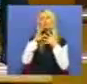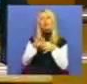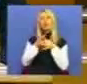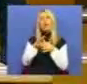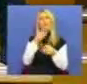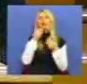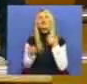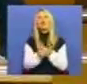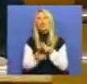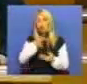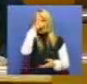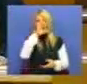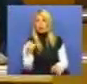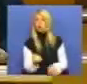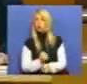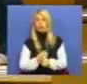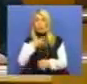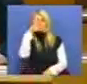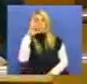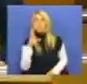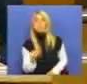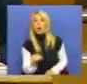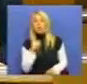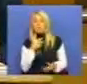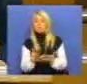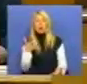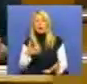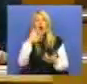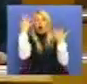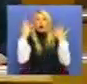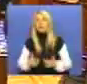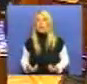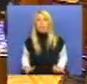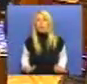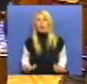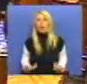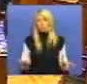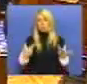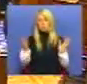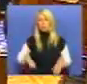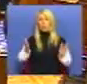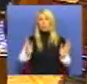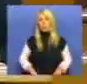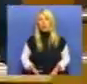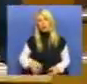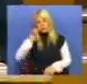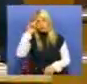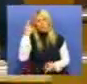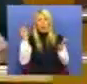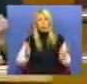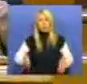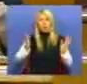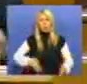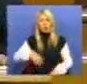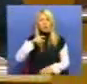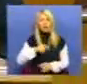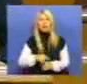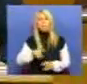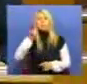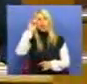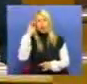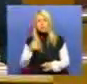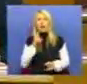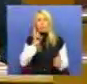o Ministro do Trabalho não sabia o impacto orçamental. E não precisava, sabia que não precisava. Sabe que o